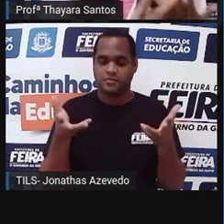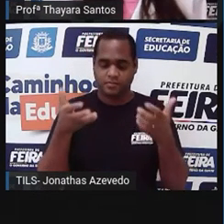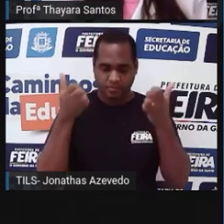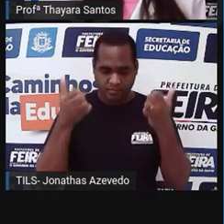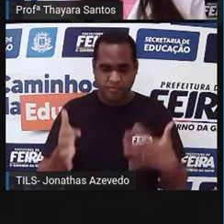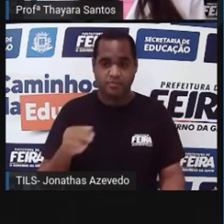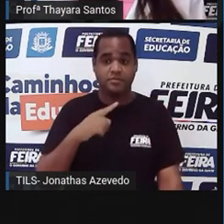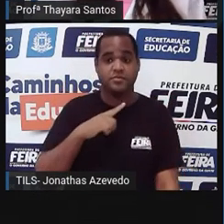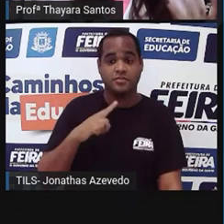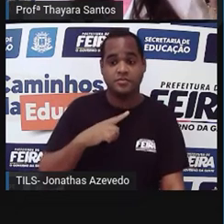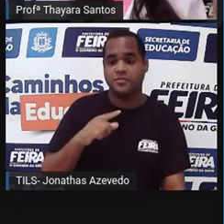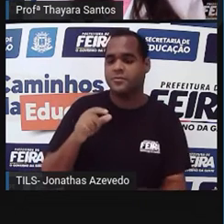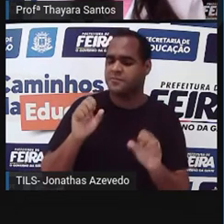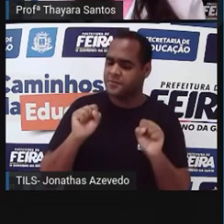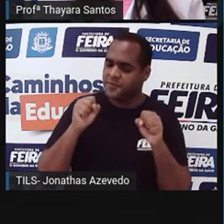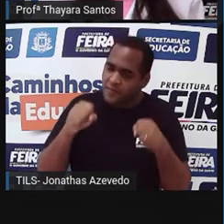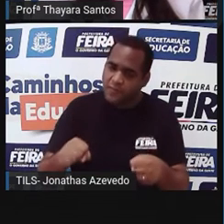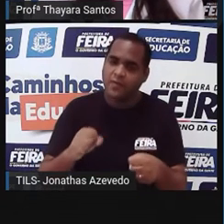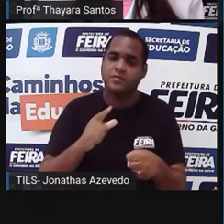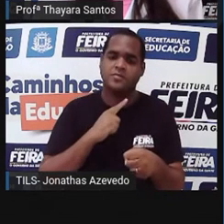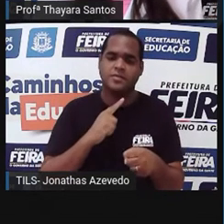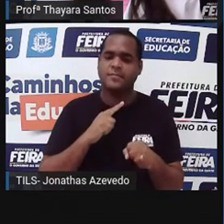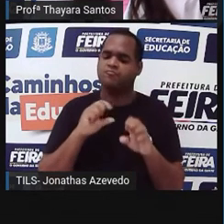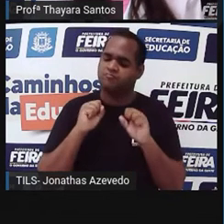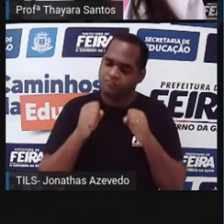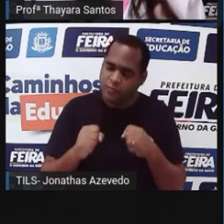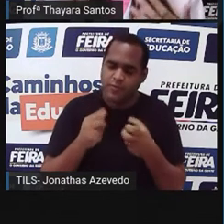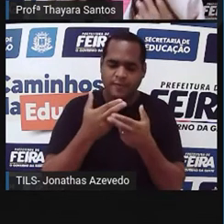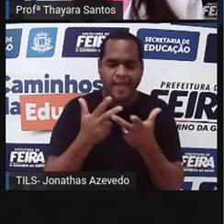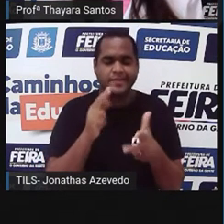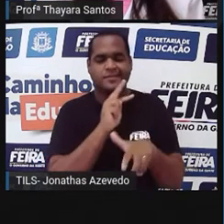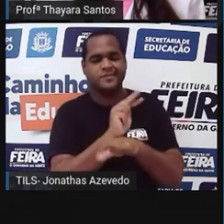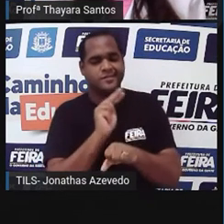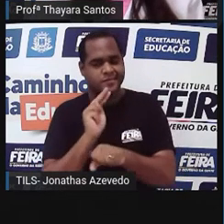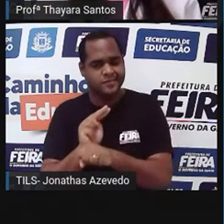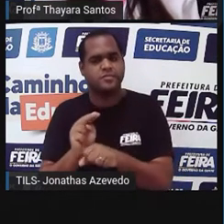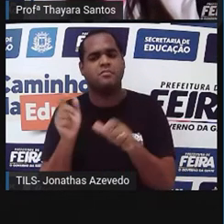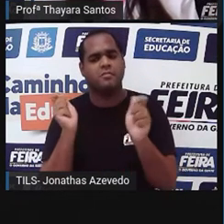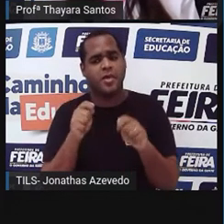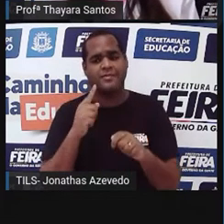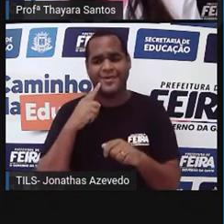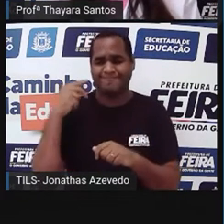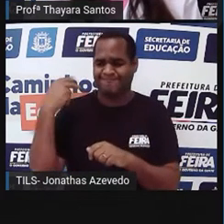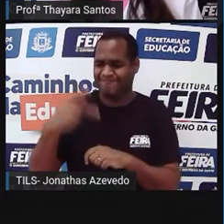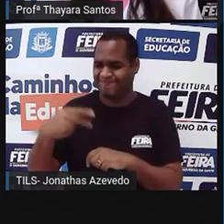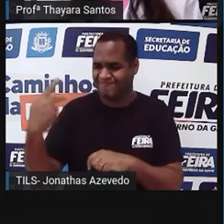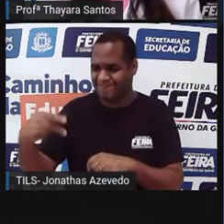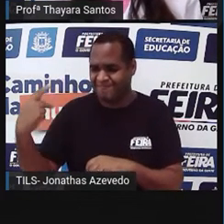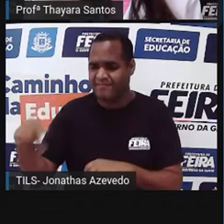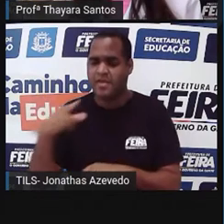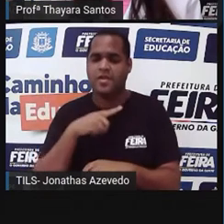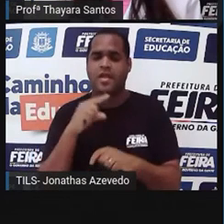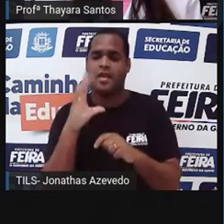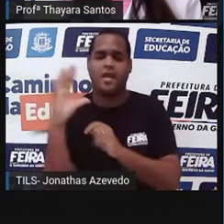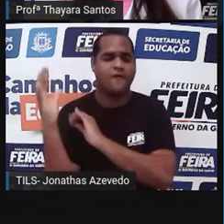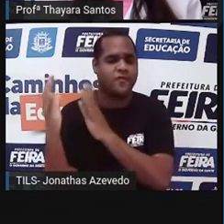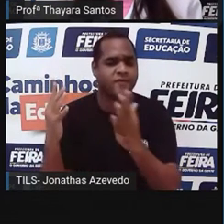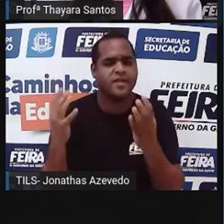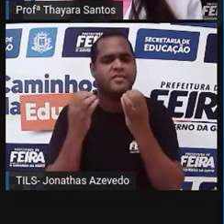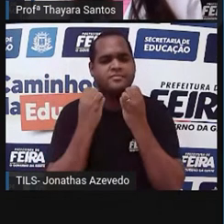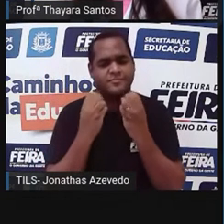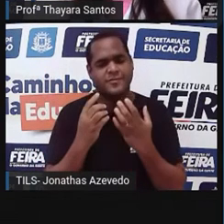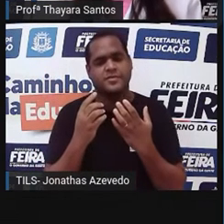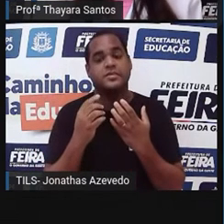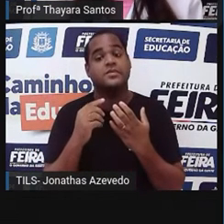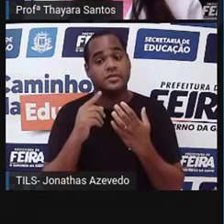continuar extraindo coisas dela, porque a gente precisa desses recursos, mas que eu também não prejudique tanto aquele meio ambiente, não prejudique